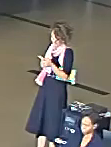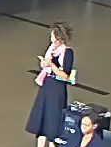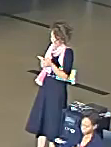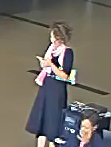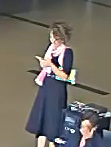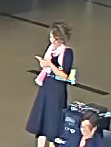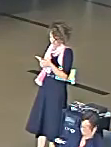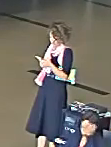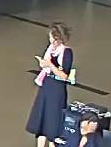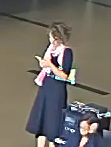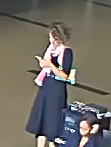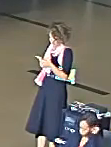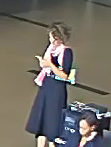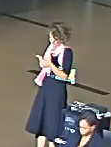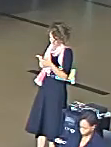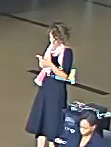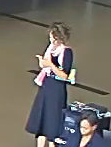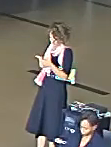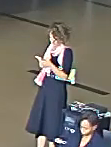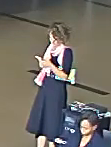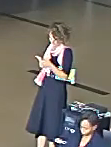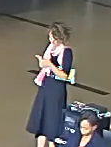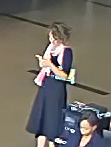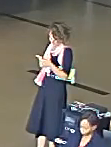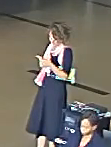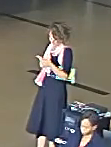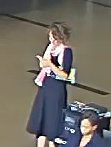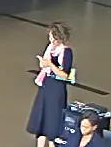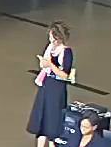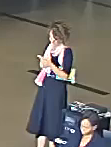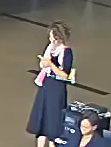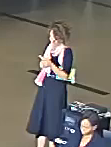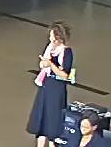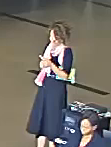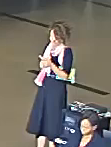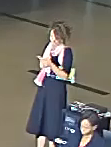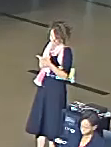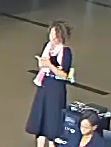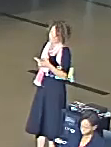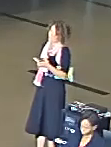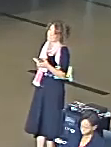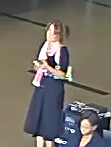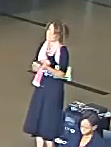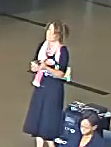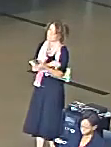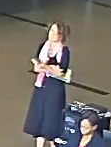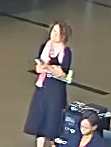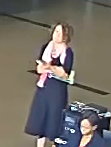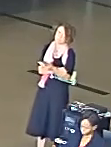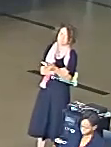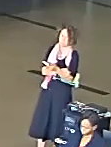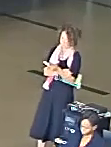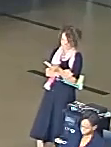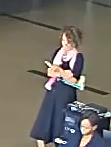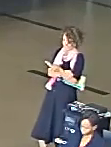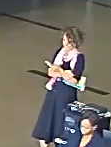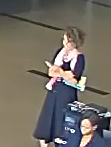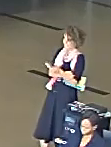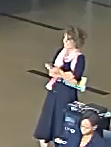até pensa que ele voava assim não mas é o contrário ele voava com a outra parte ao contrário Mas isso não tem nada a